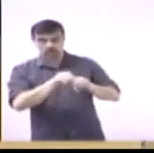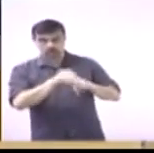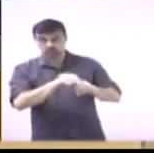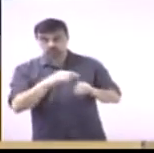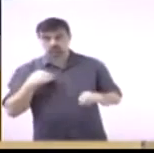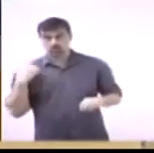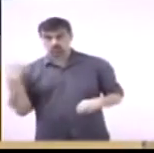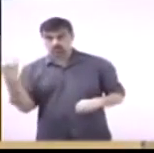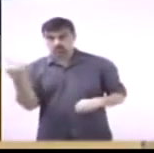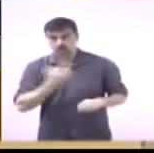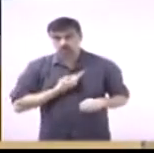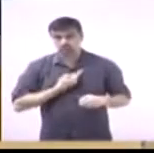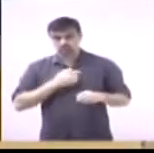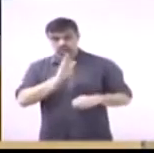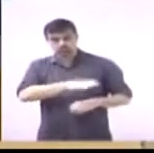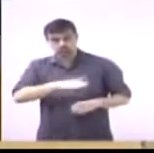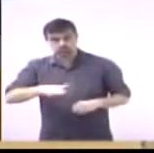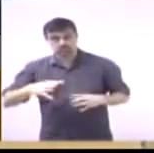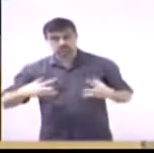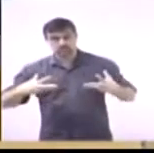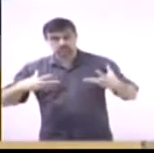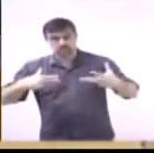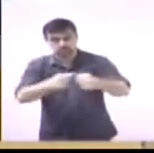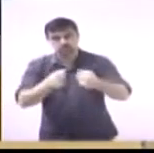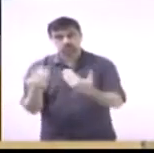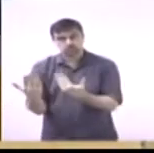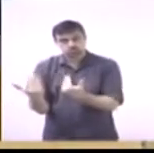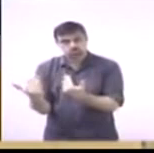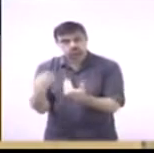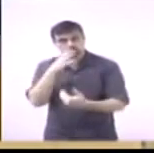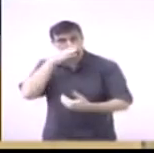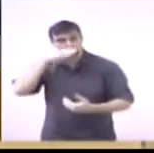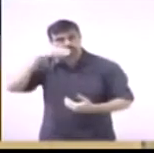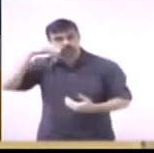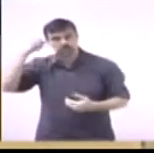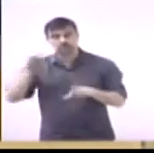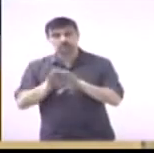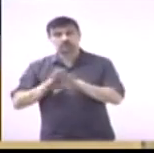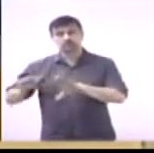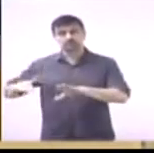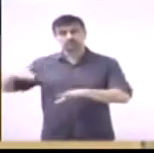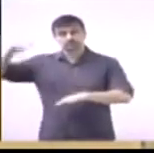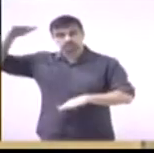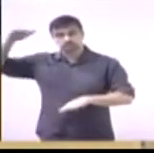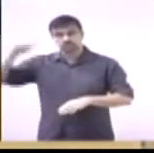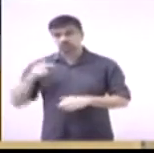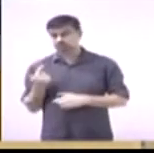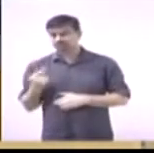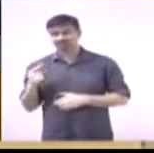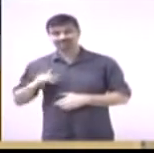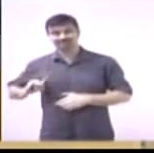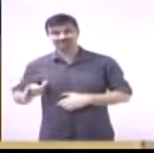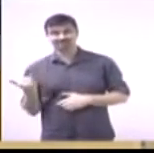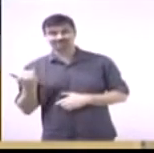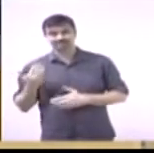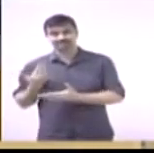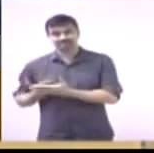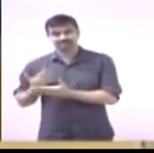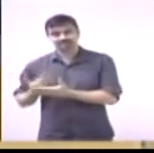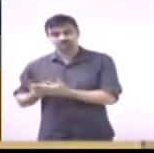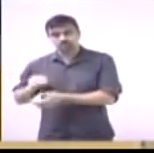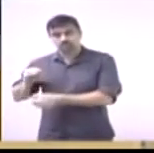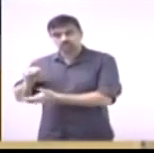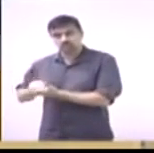que toda a criança, jovem, adolescente e adulto que não teve oportunidade de